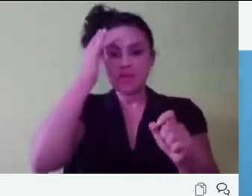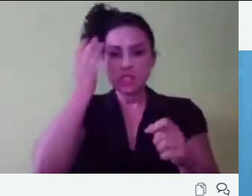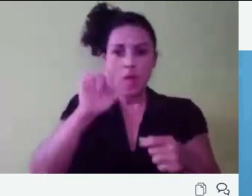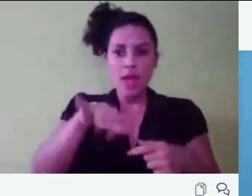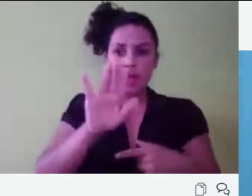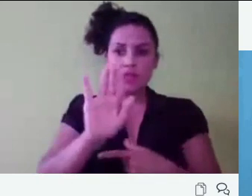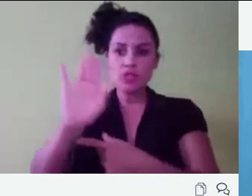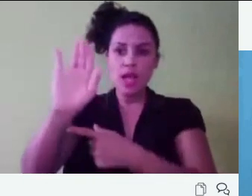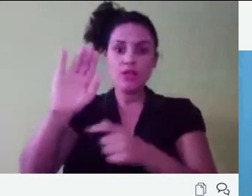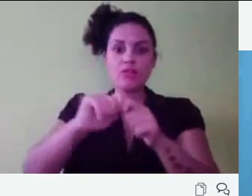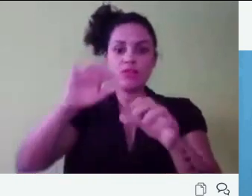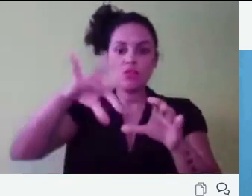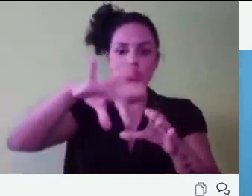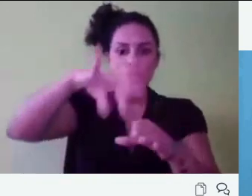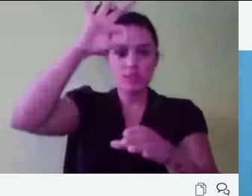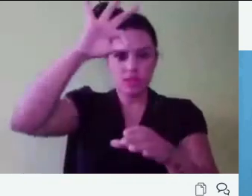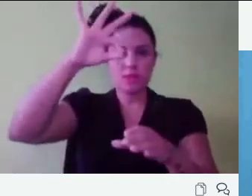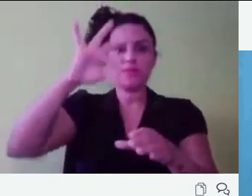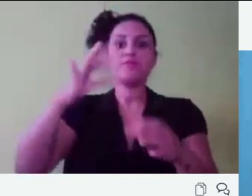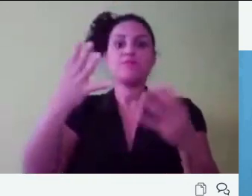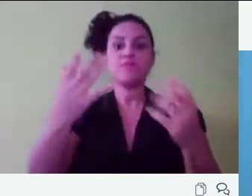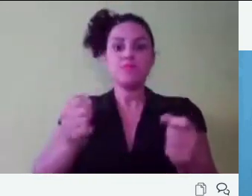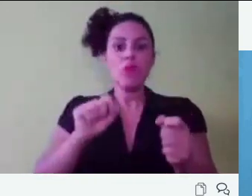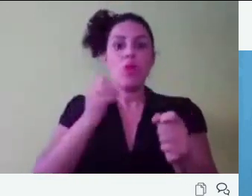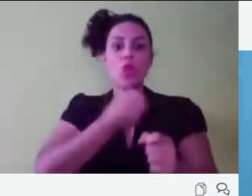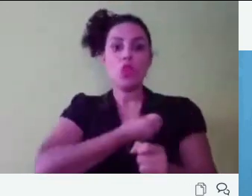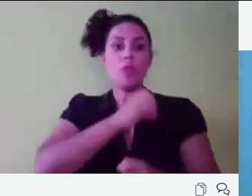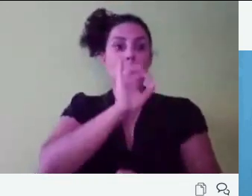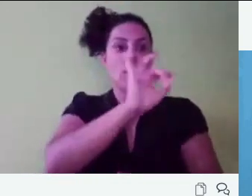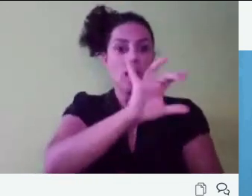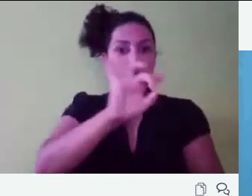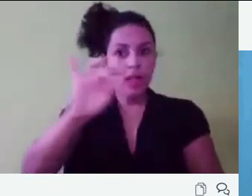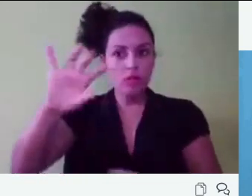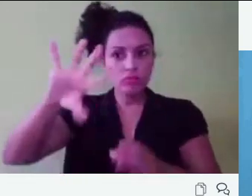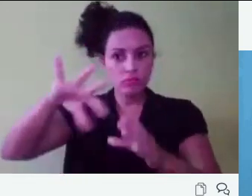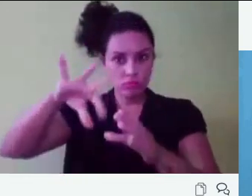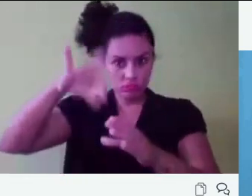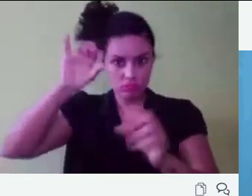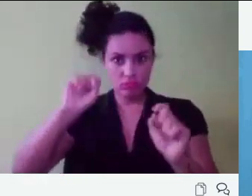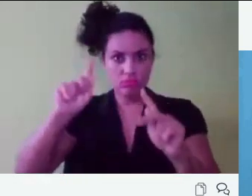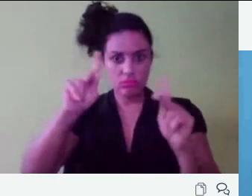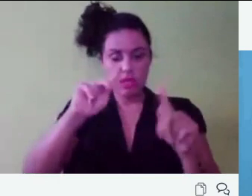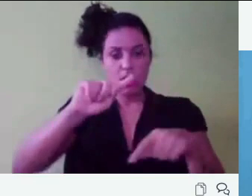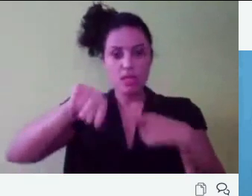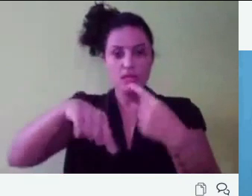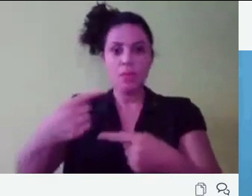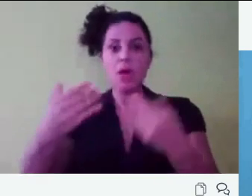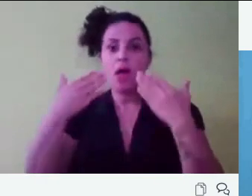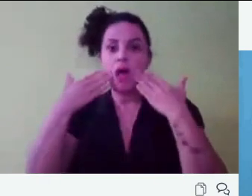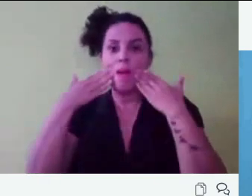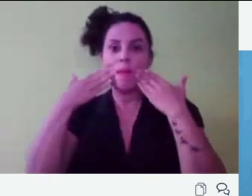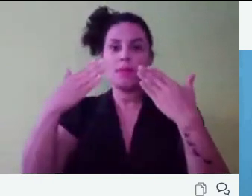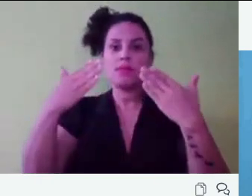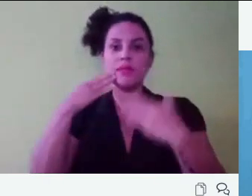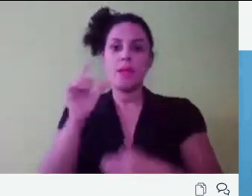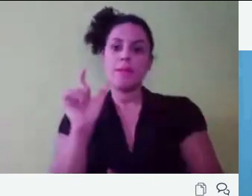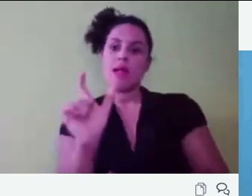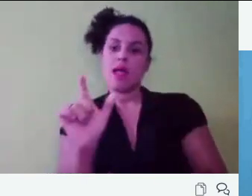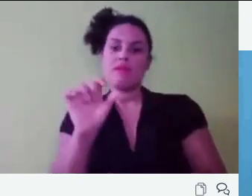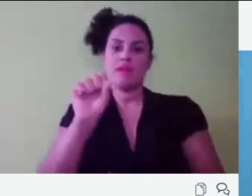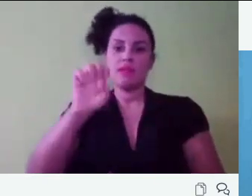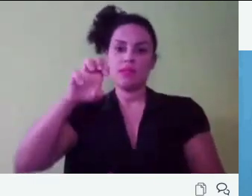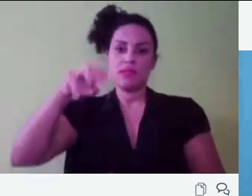homologadas, utilizando o número do sorteio que foi divulgado, e em seguida será apresentada a semente para que esta